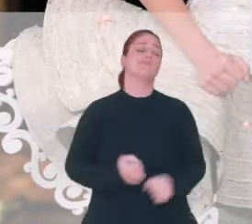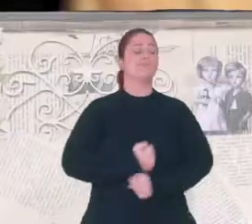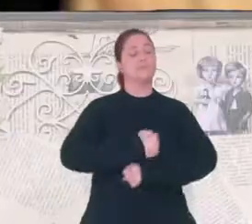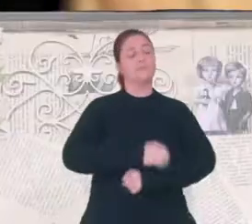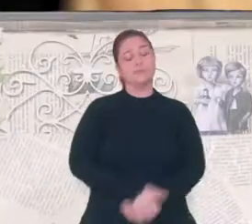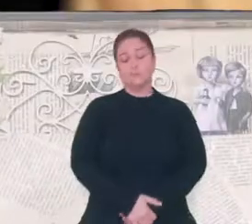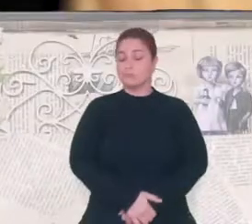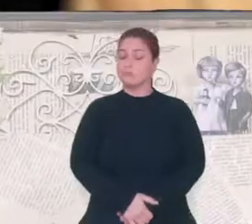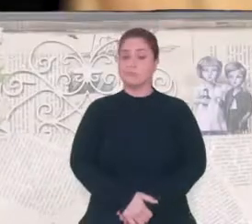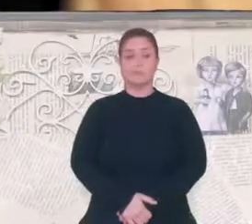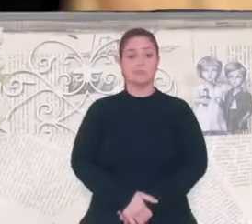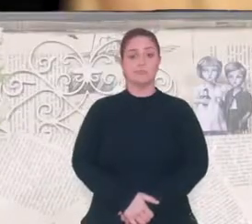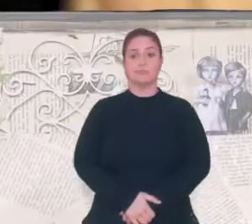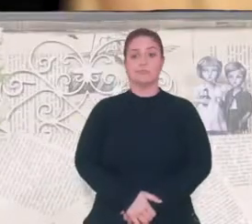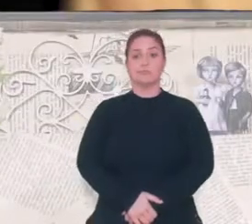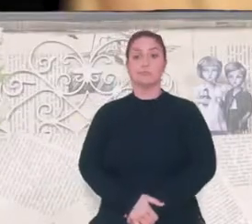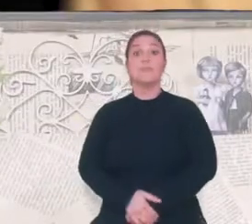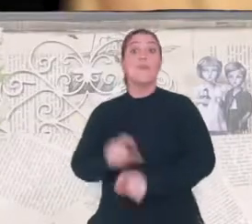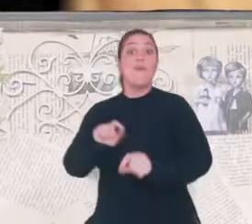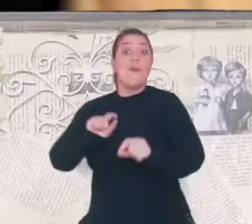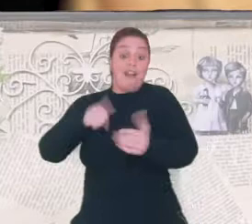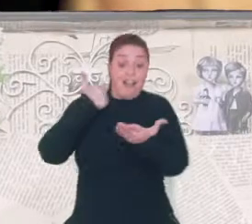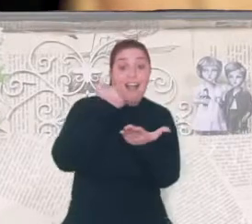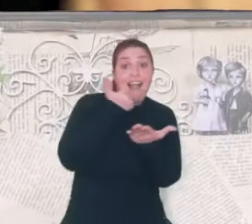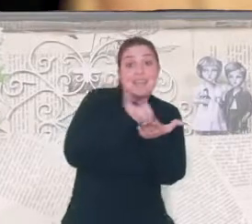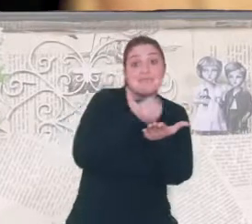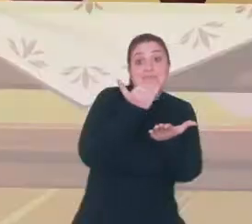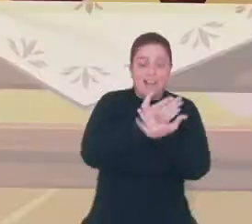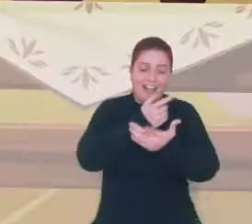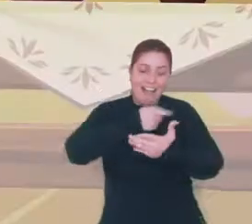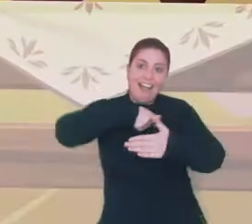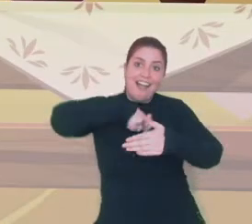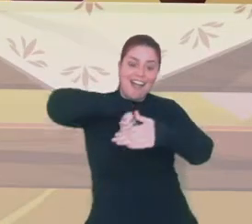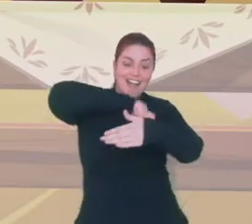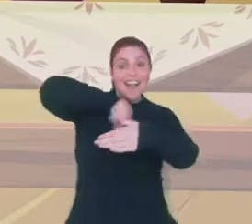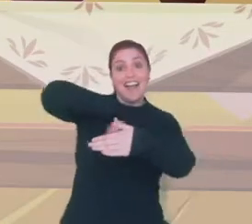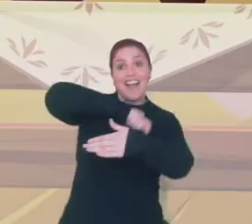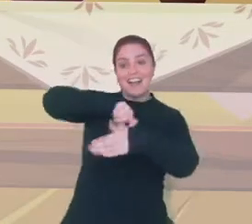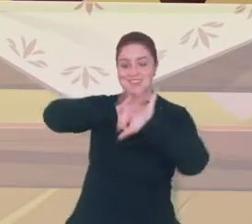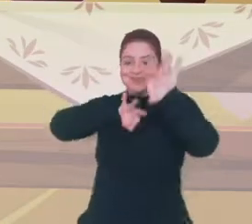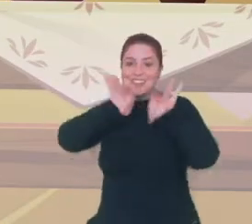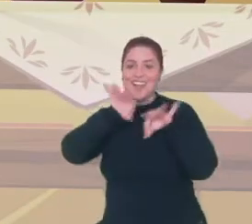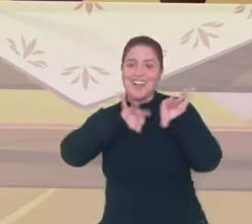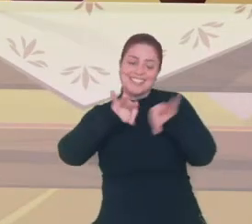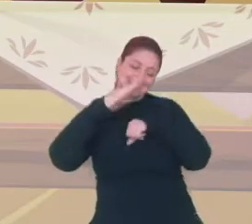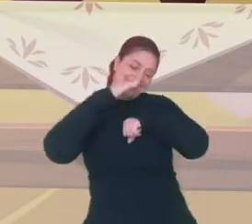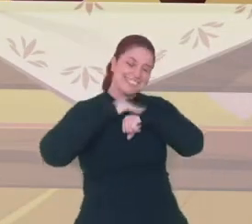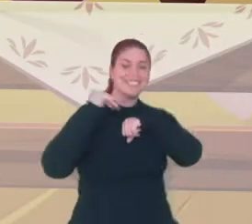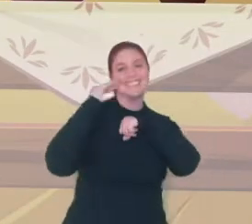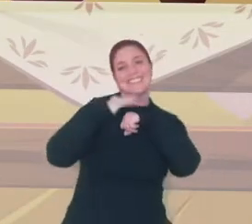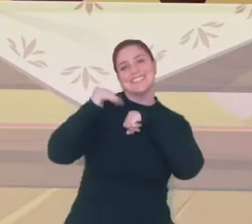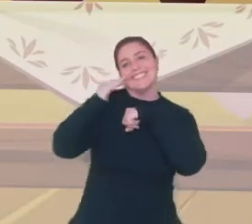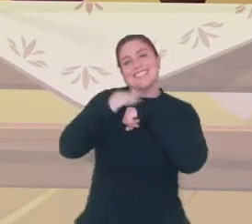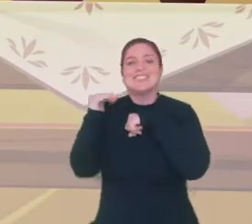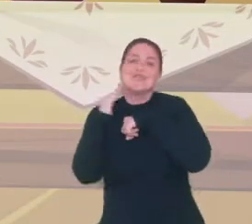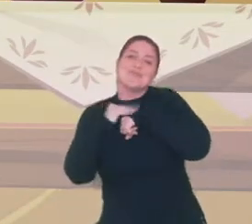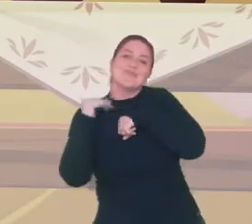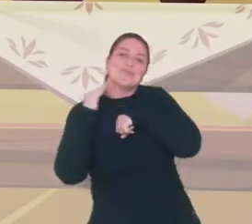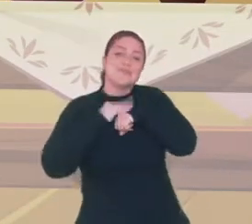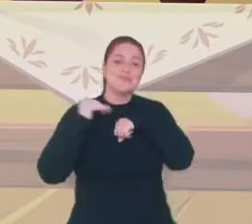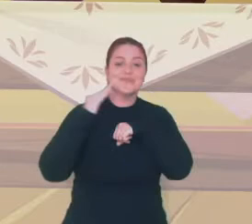ajudar. O bolo foi preparado pela galinha com carinho e capricho.